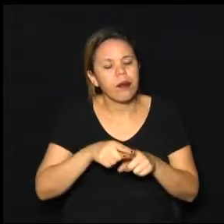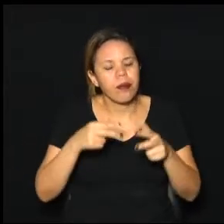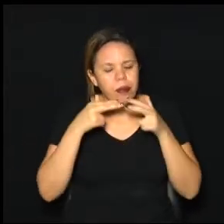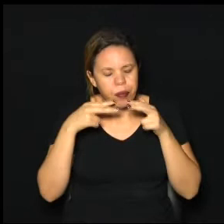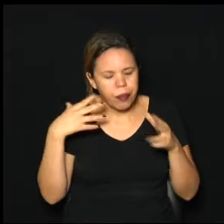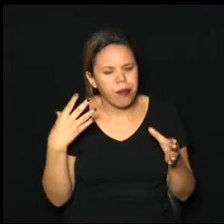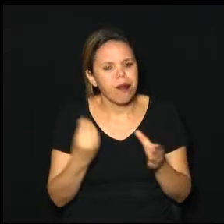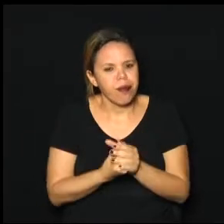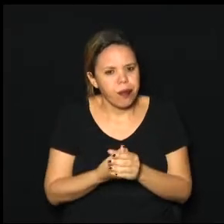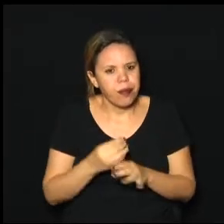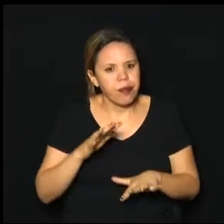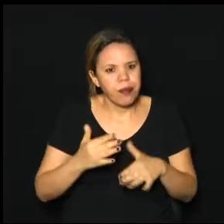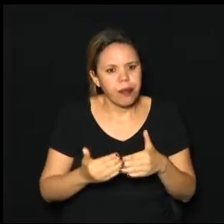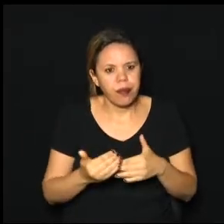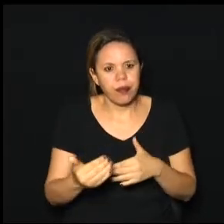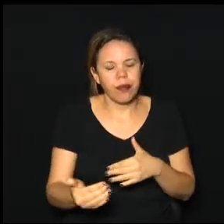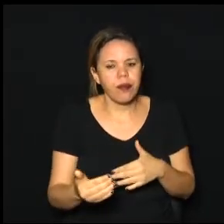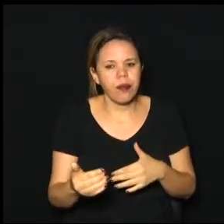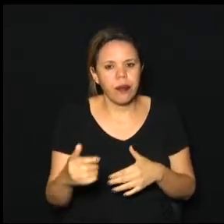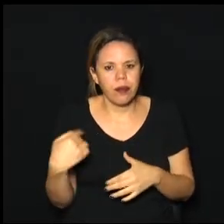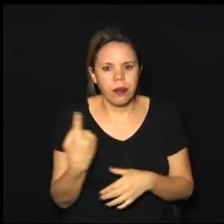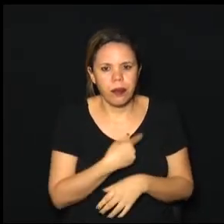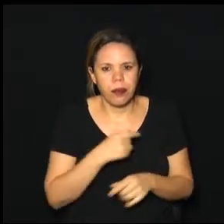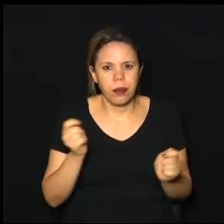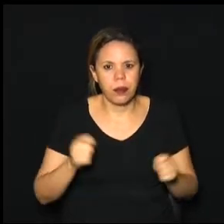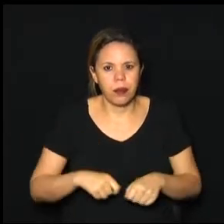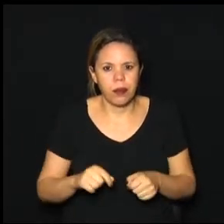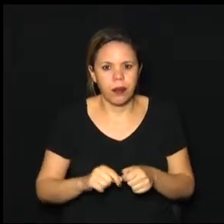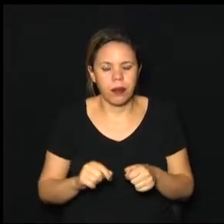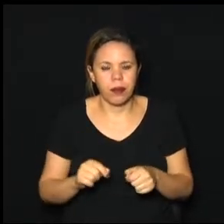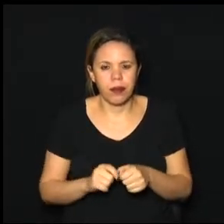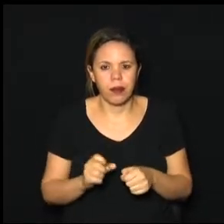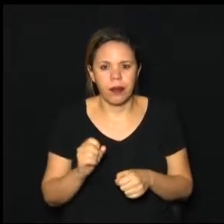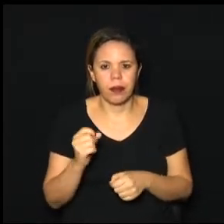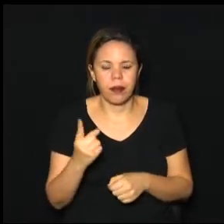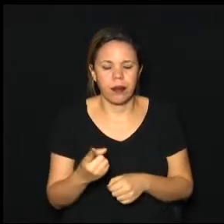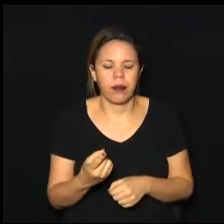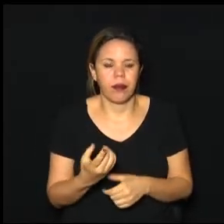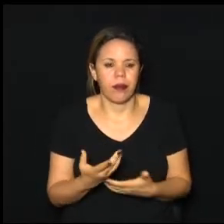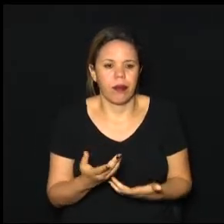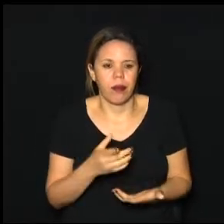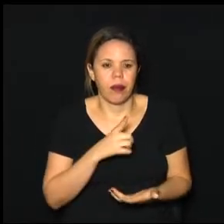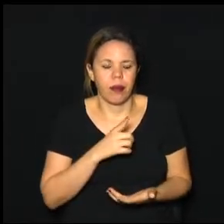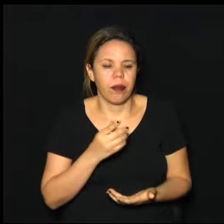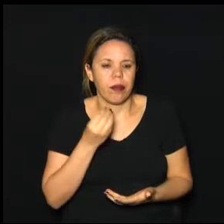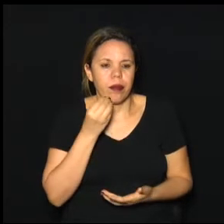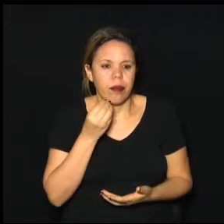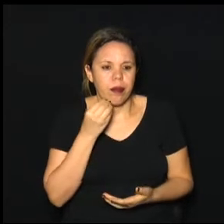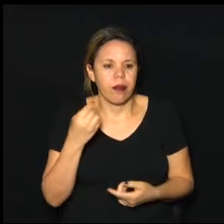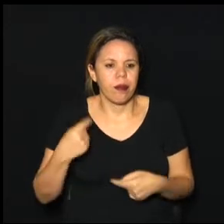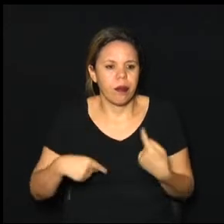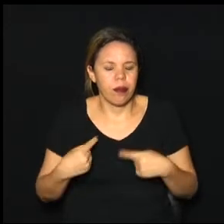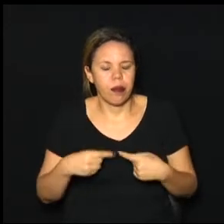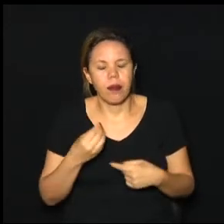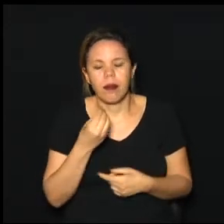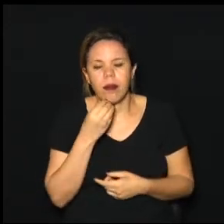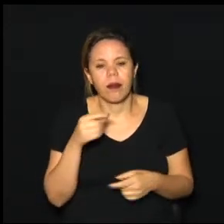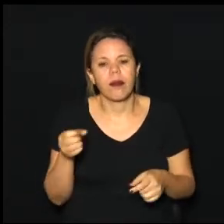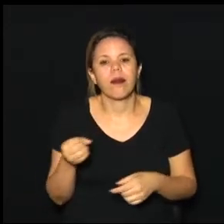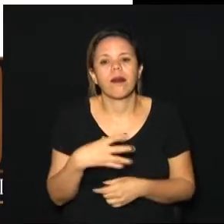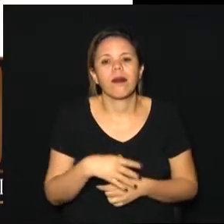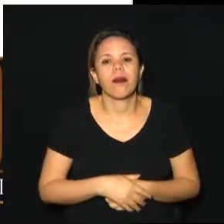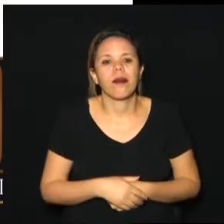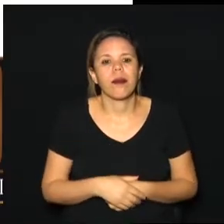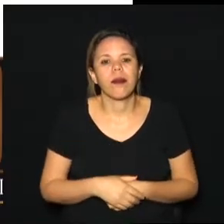novidade que talvez nas próximas eleições a gente possa, havendo a oportunidade, discutir aqui também uma nova